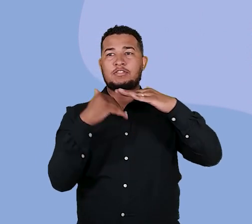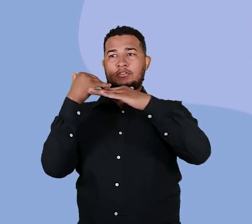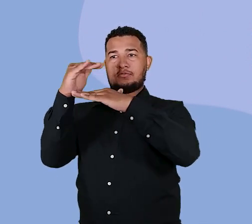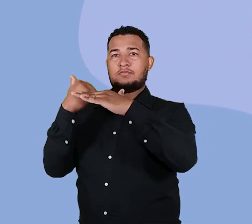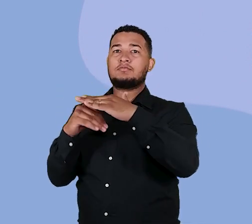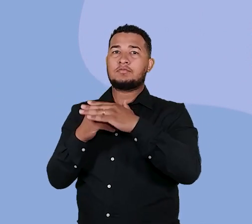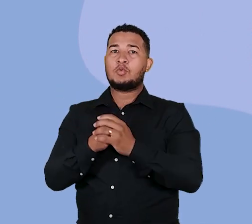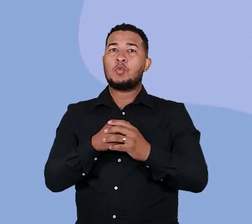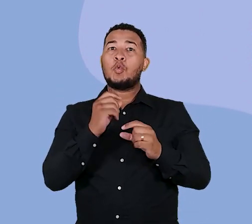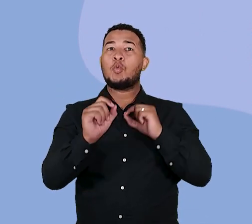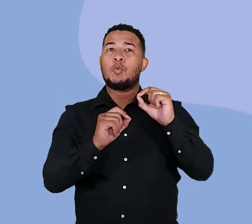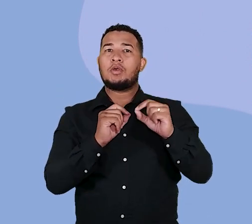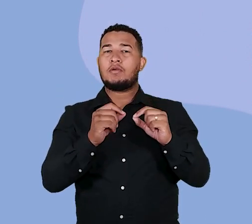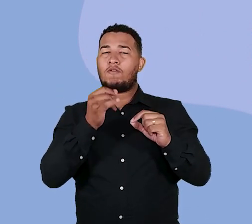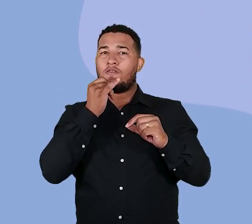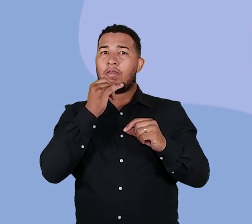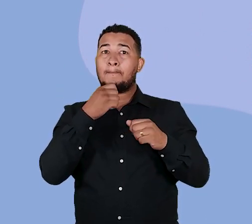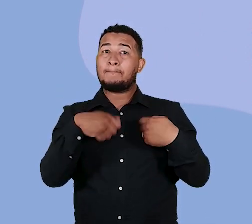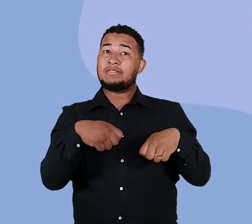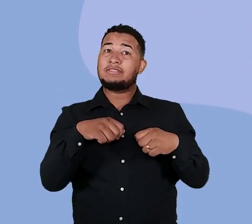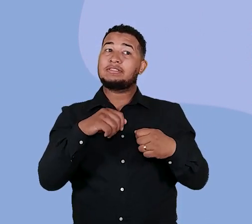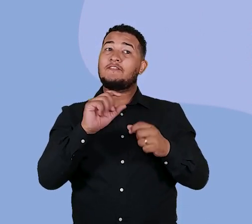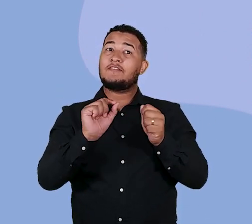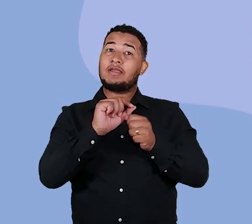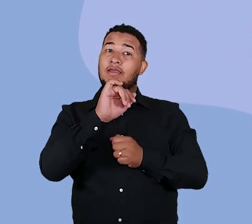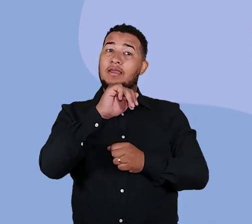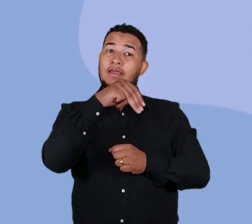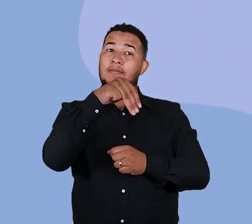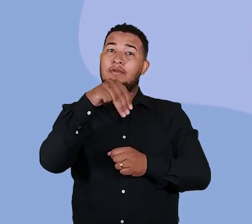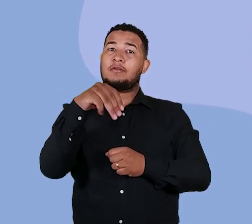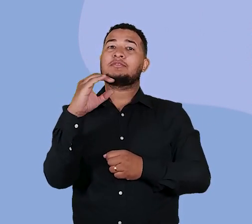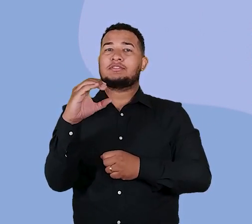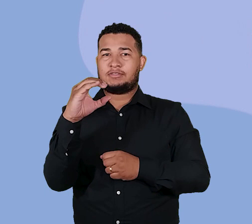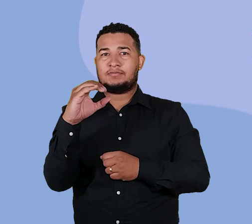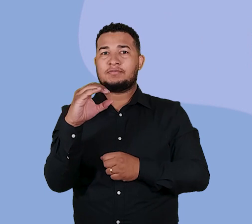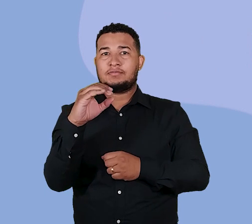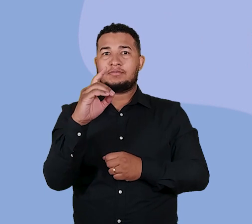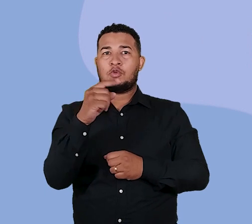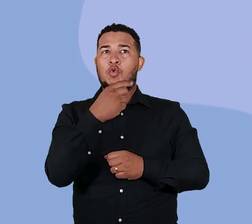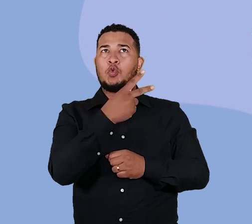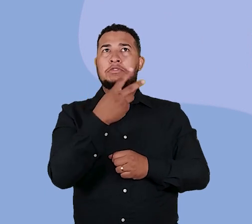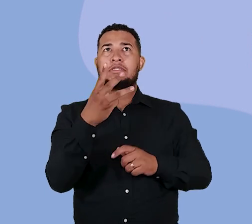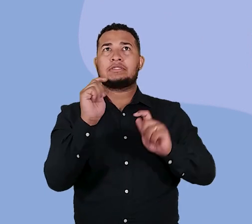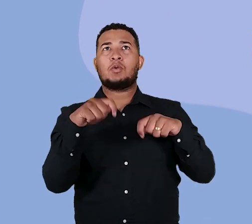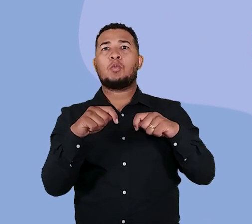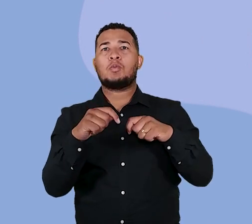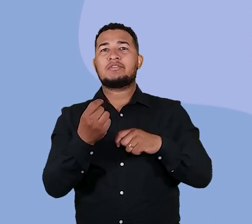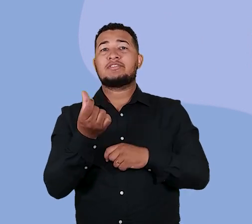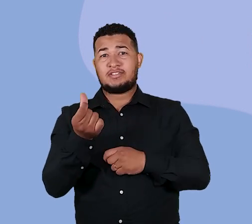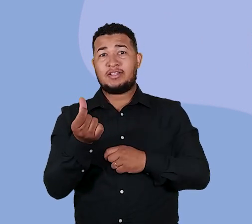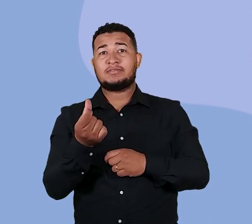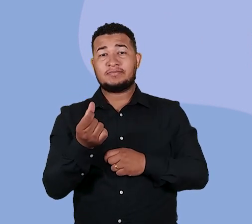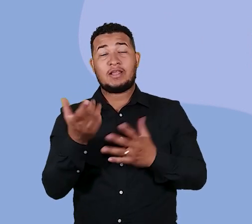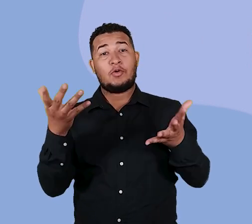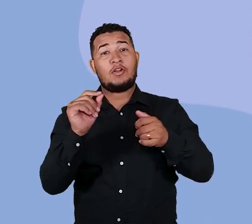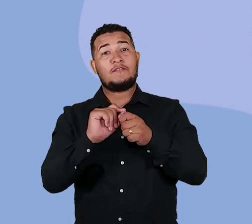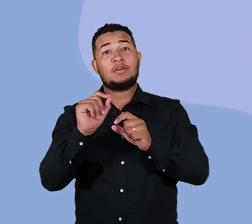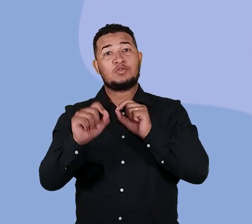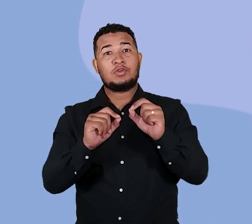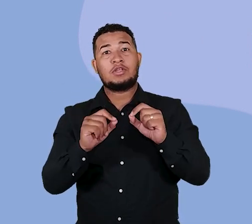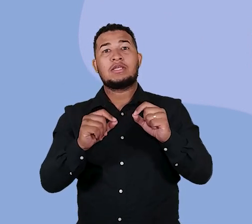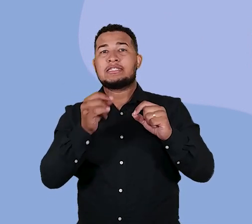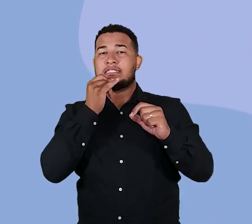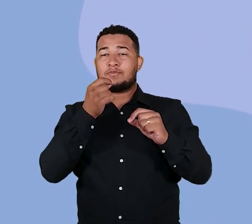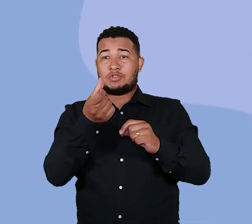isso? Denominadores, vai ter que tirar o MMC. MMC de 2 e 3 dá 6. Como é que você faz aí agora?